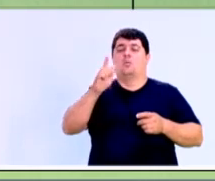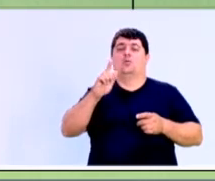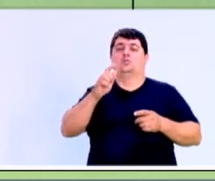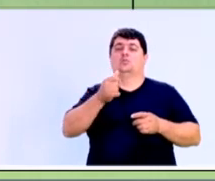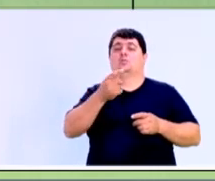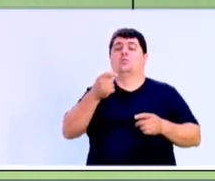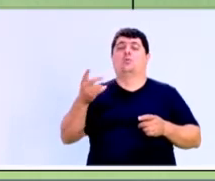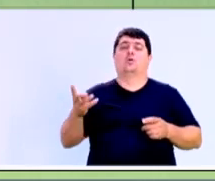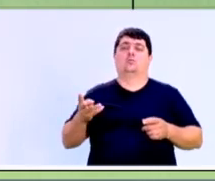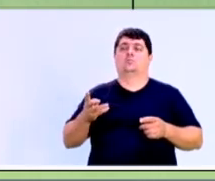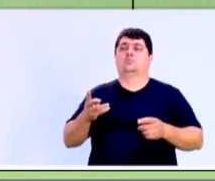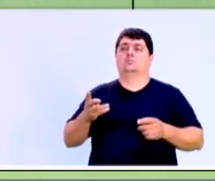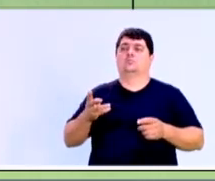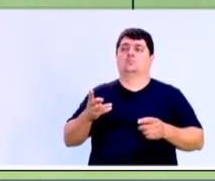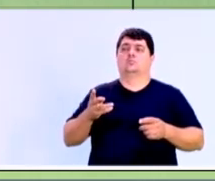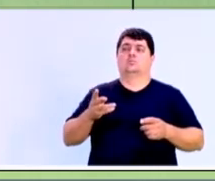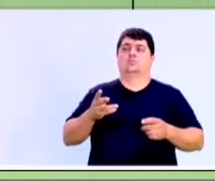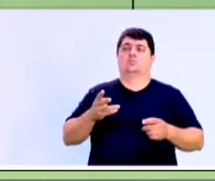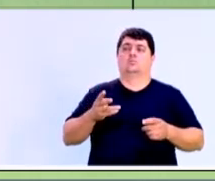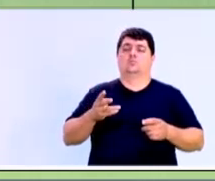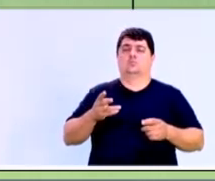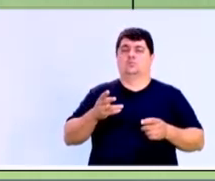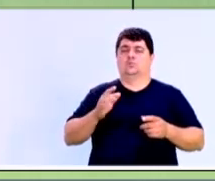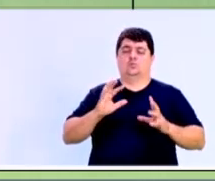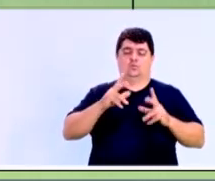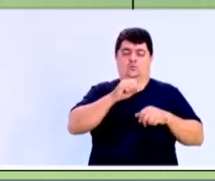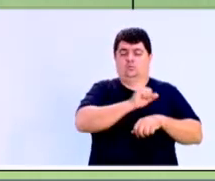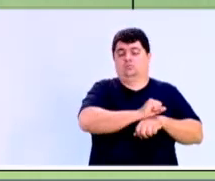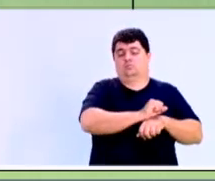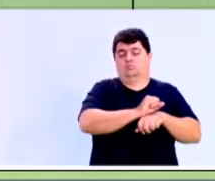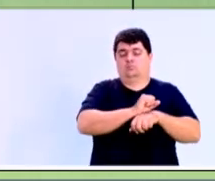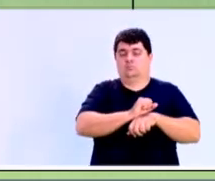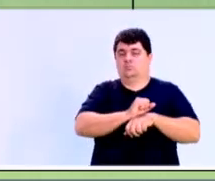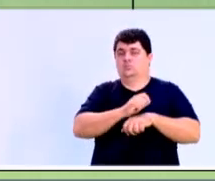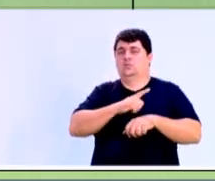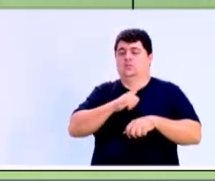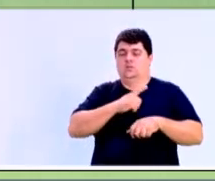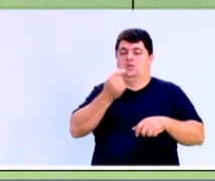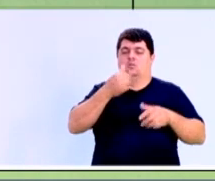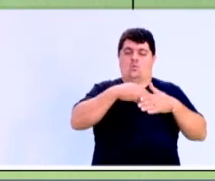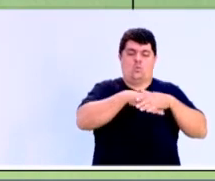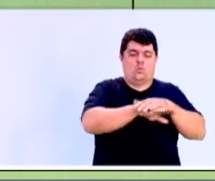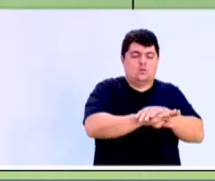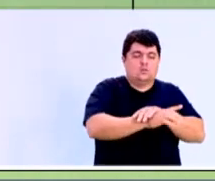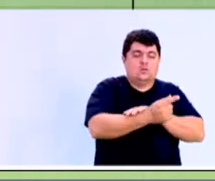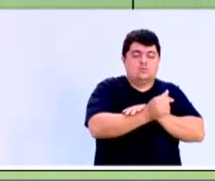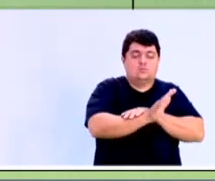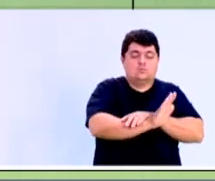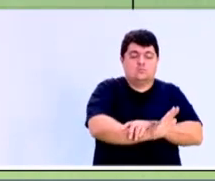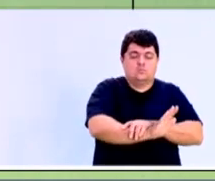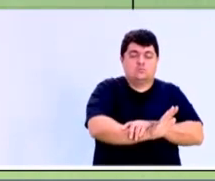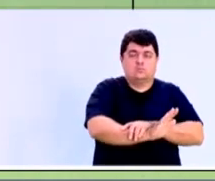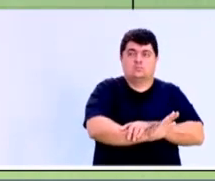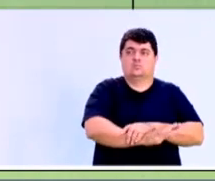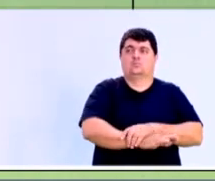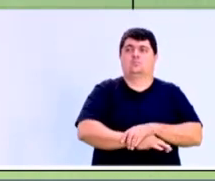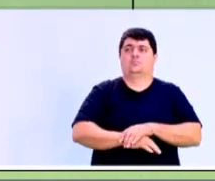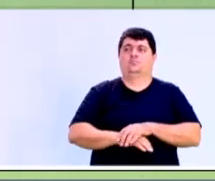que eu tenho dos meus não circulantes que está sobrando lá para aplicar no meu